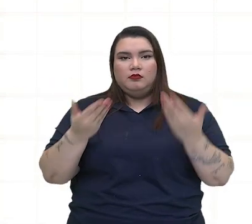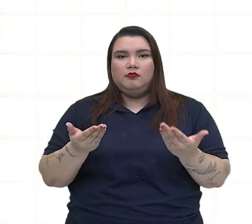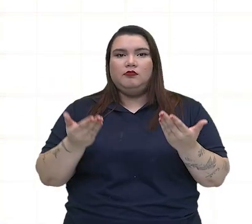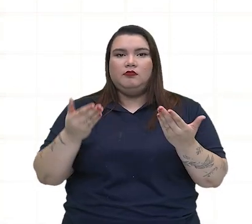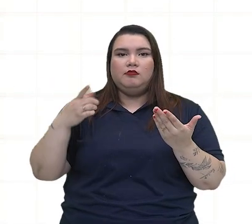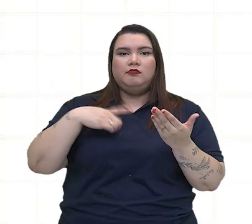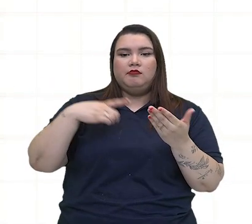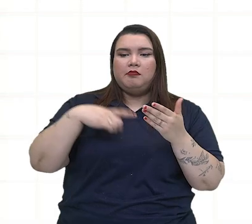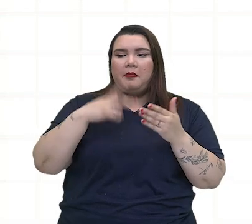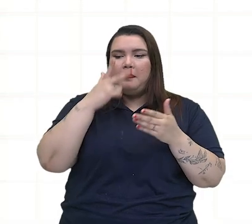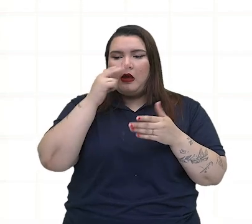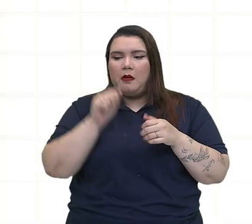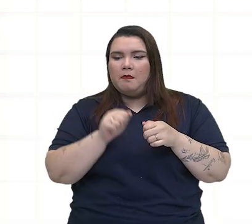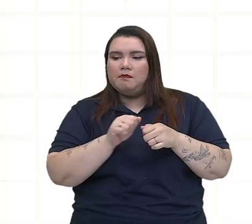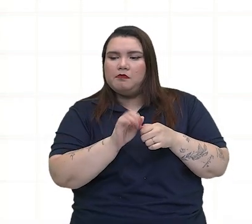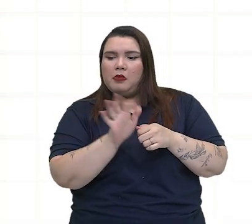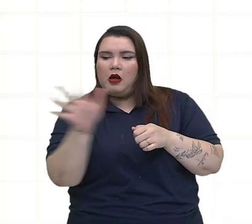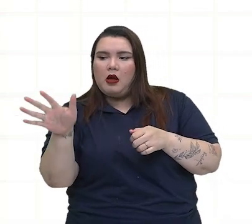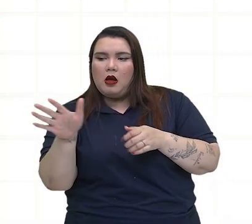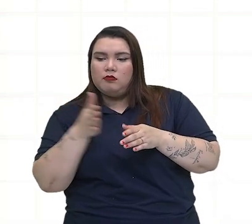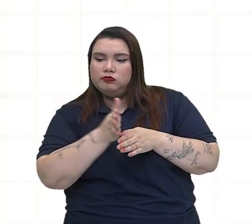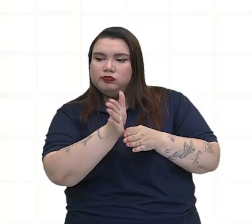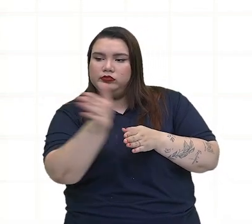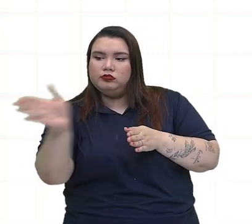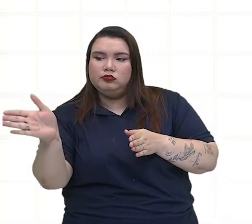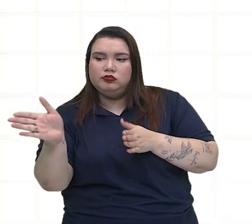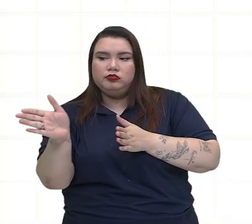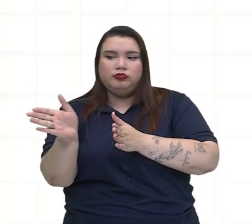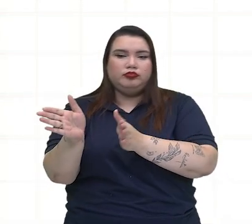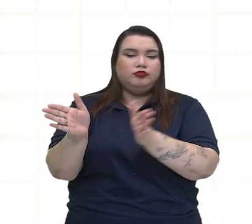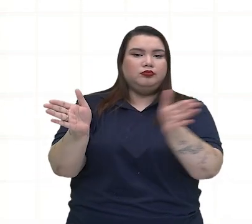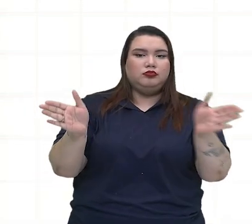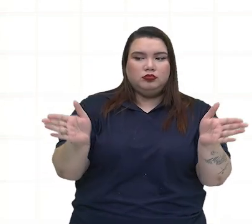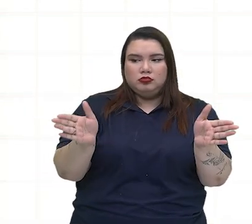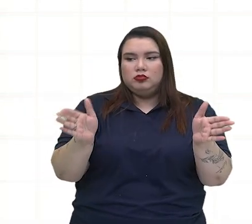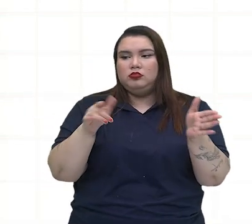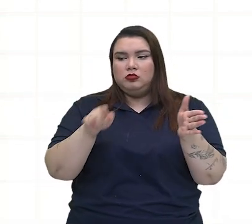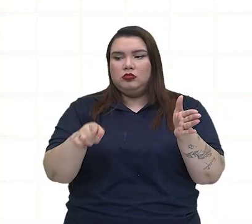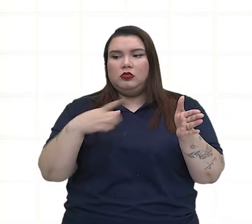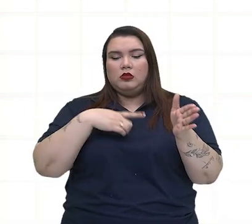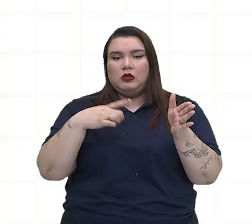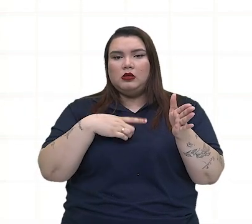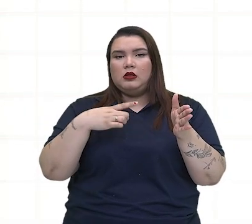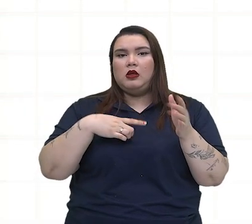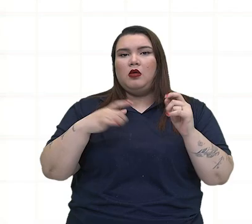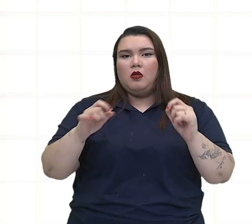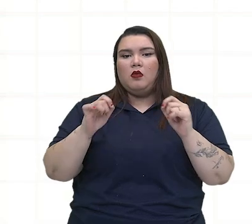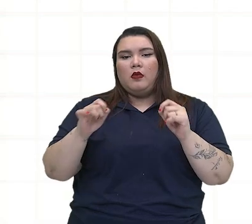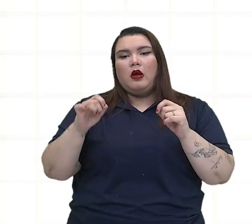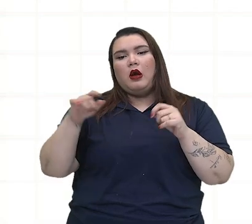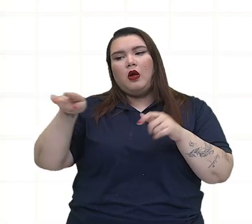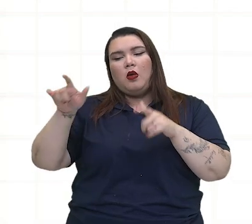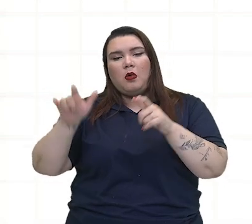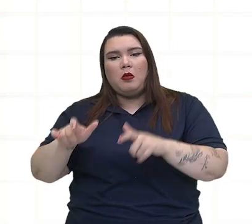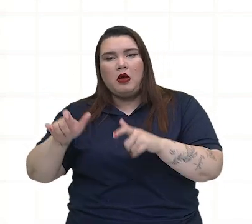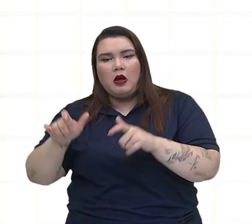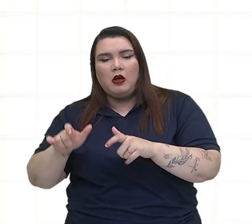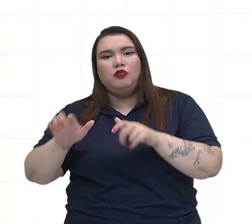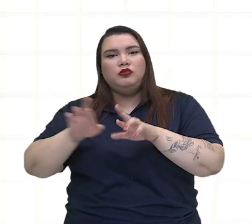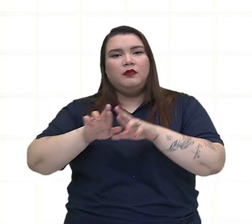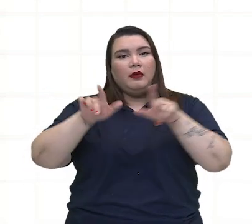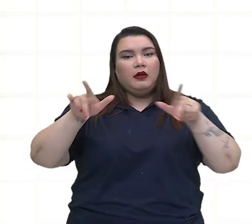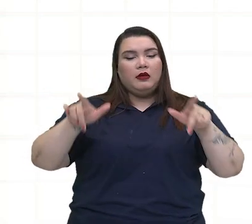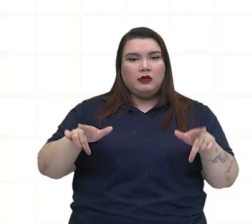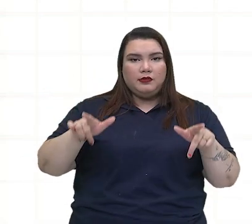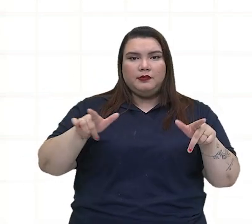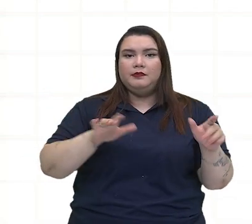uma ramificação, como se fosse uma estrada menor que se desprende de uma estrada maior, de uma